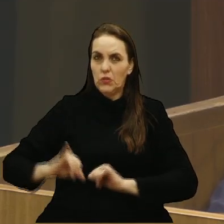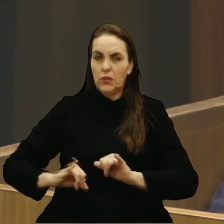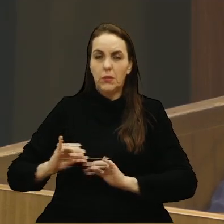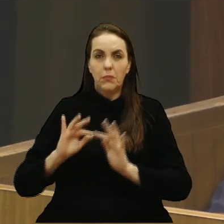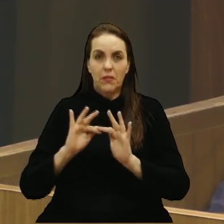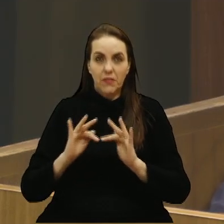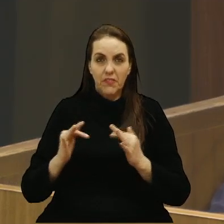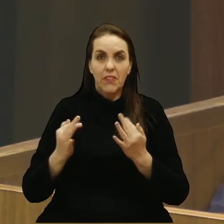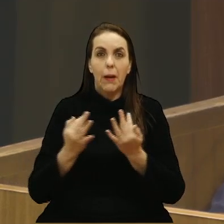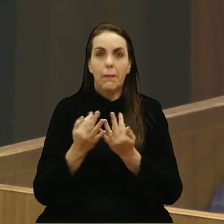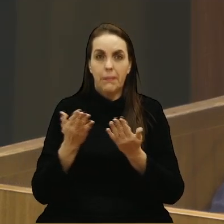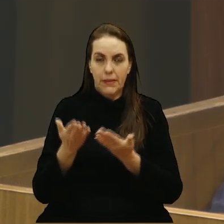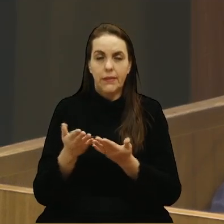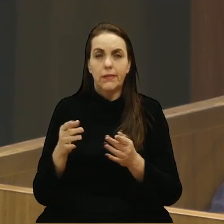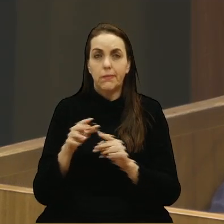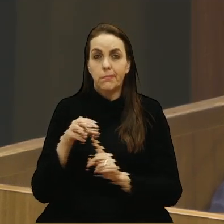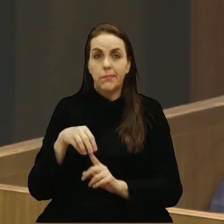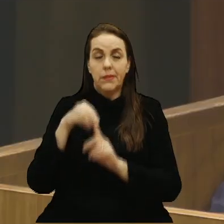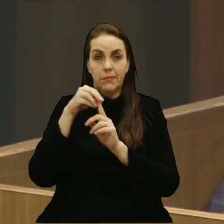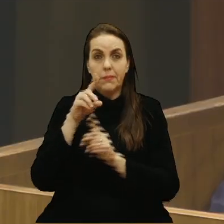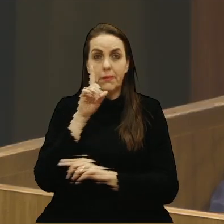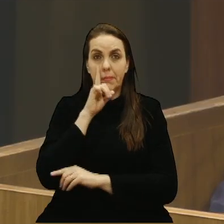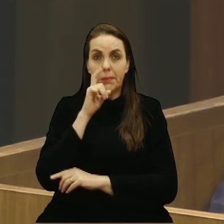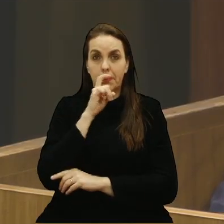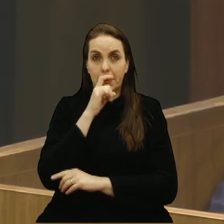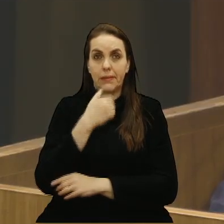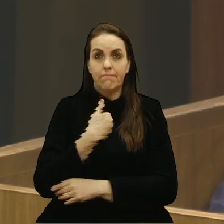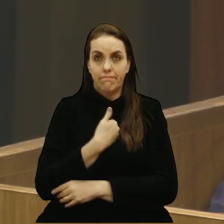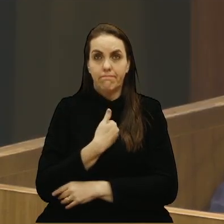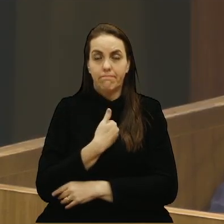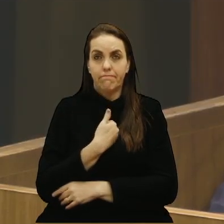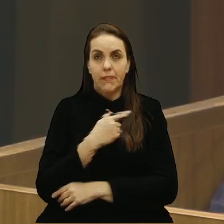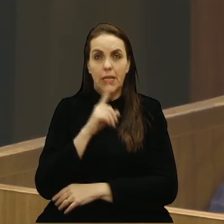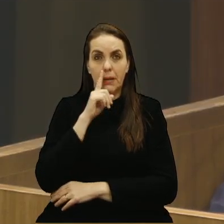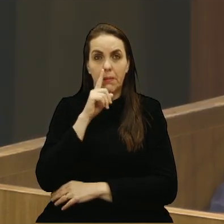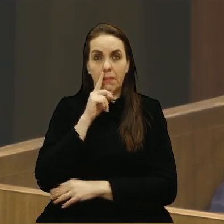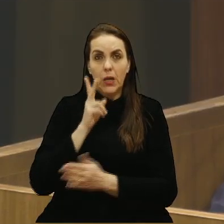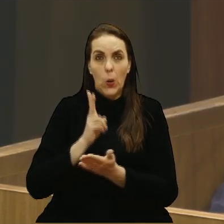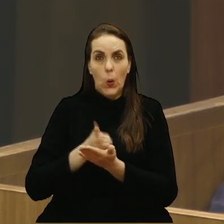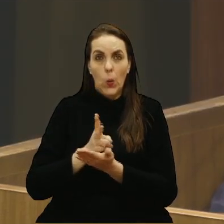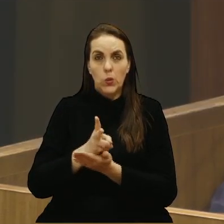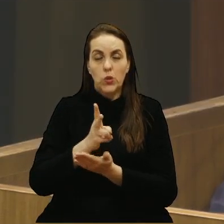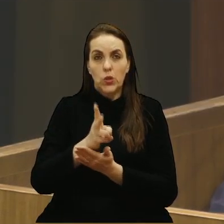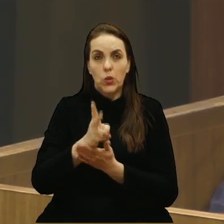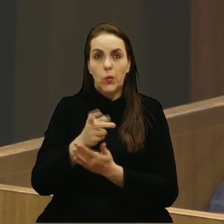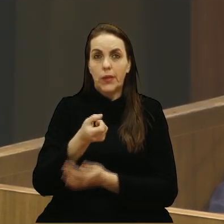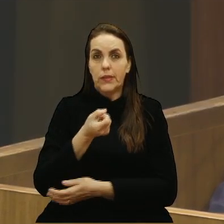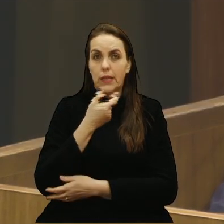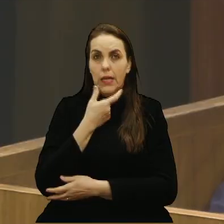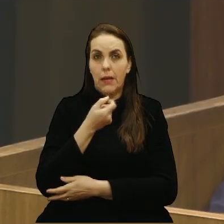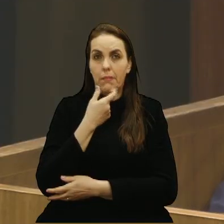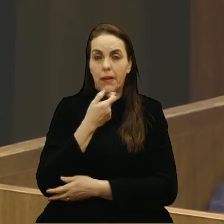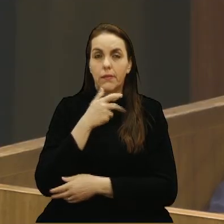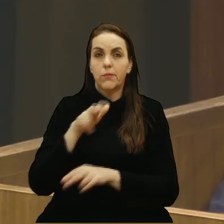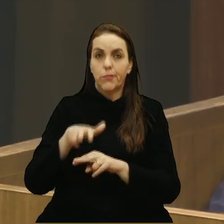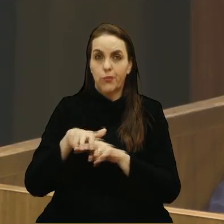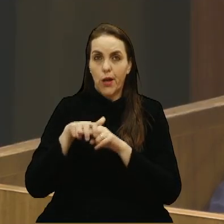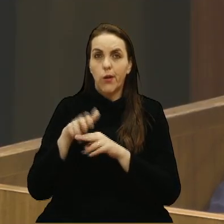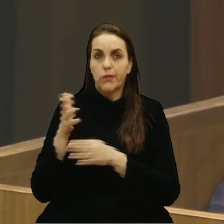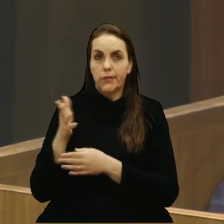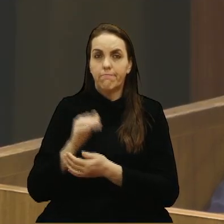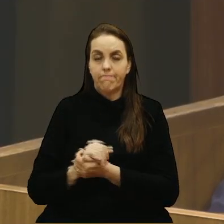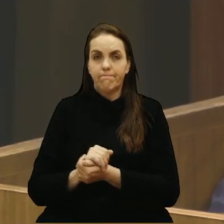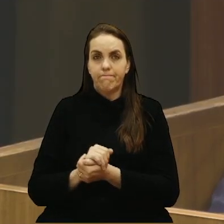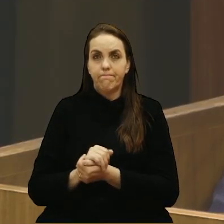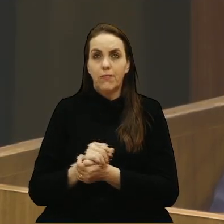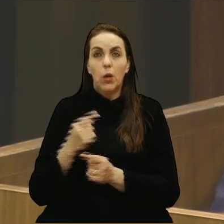família passou, principalmente a minha mãe e o meu pai, que a mãe continua com sequelas e toma remédio por causa disso,